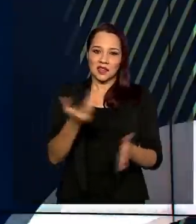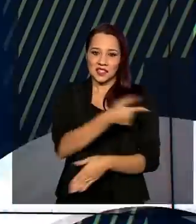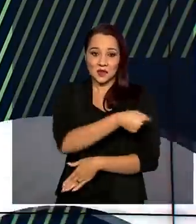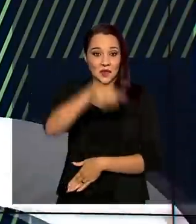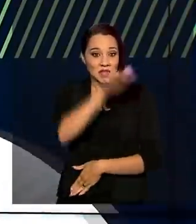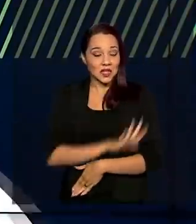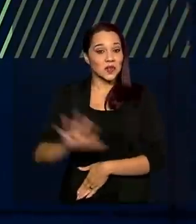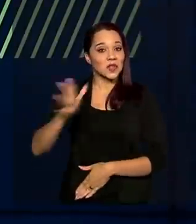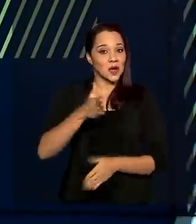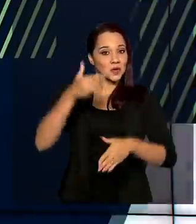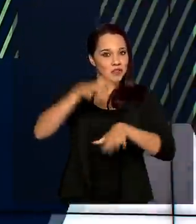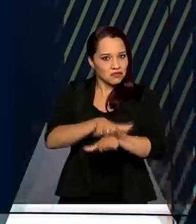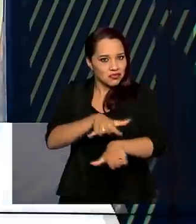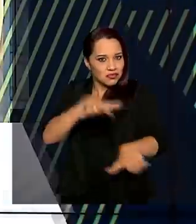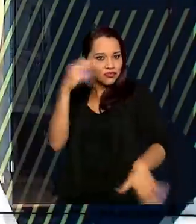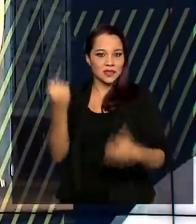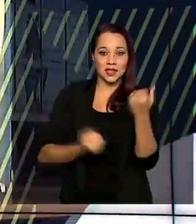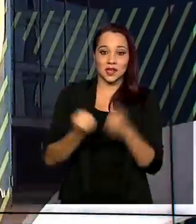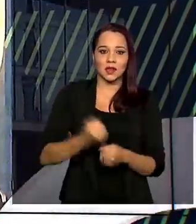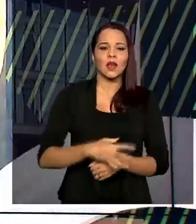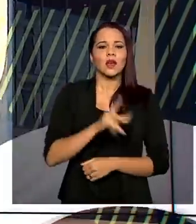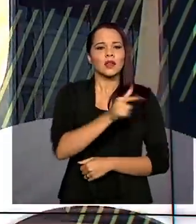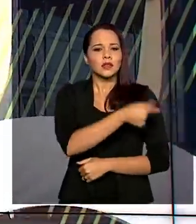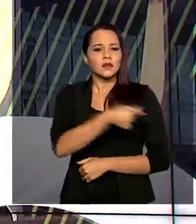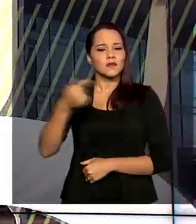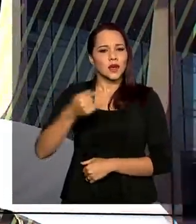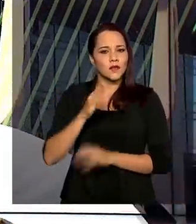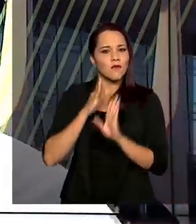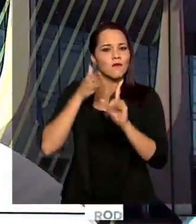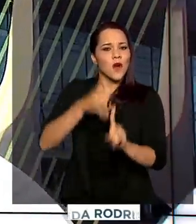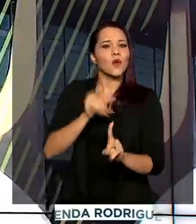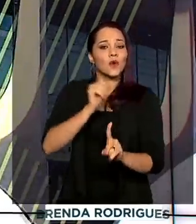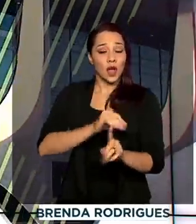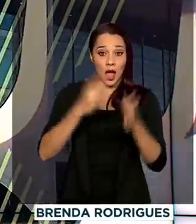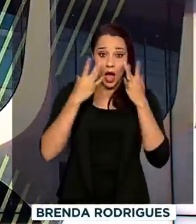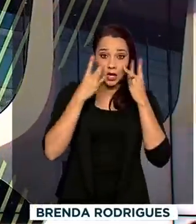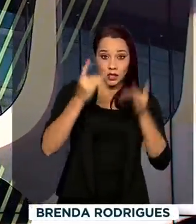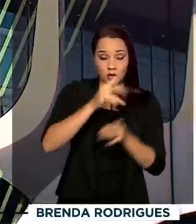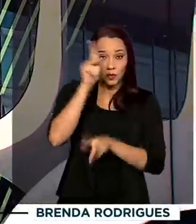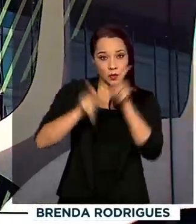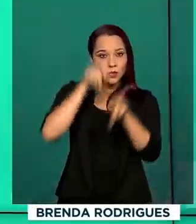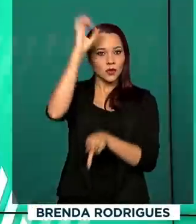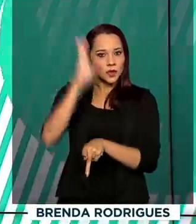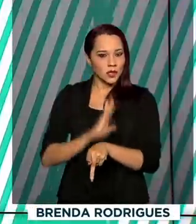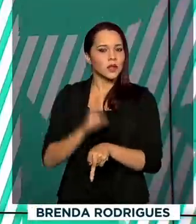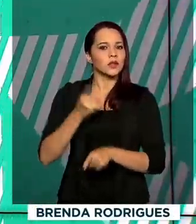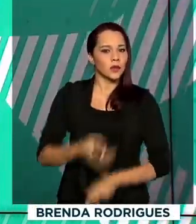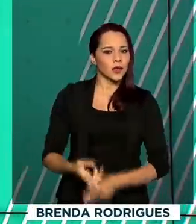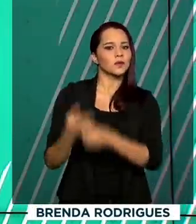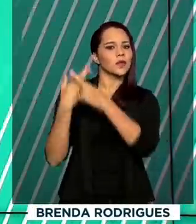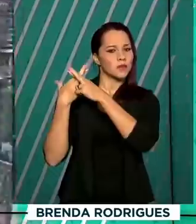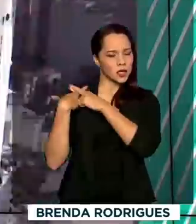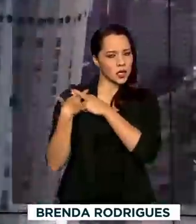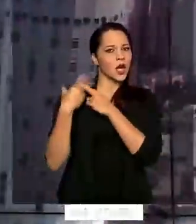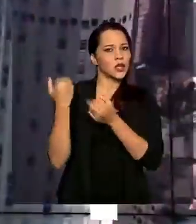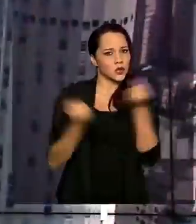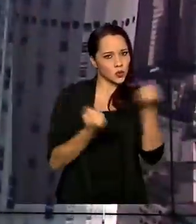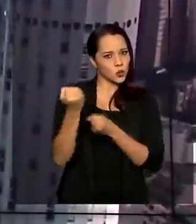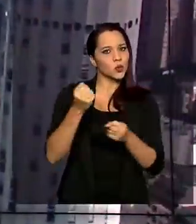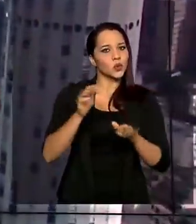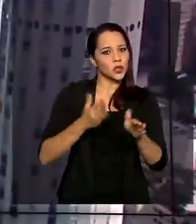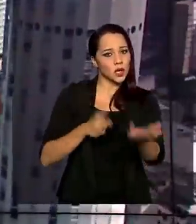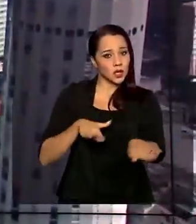Semana Nacional de Trânsito. É uma semana dedicada a chamar a atenção do brasileiro sobre a responsabilidade no trânsito.